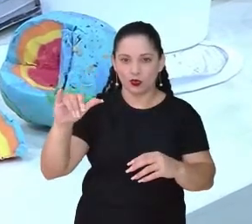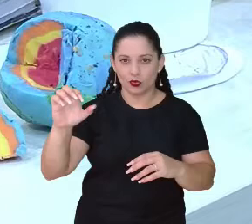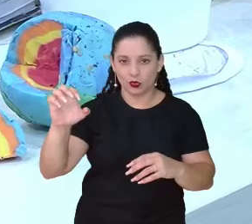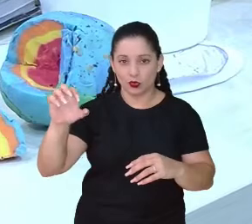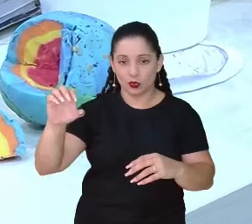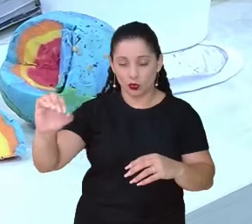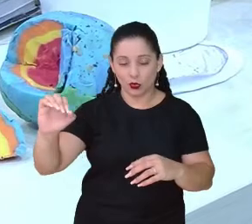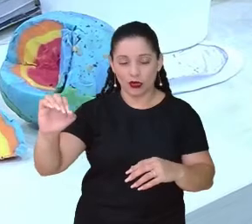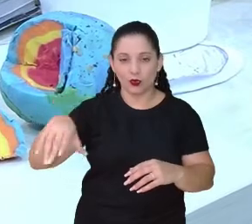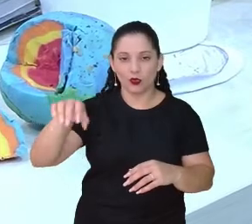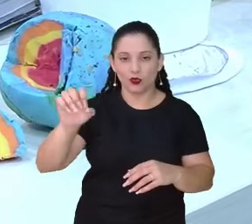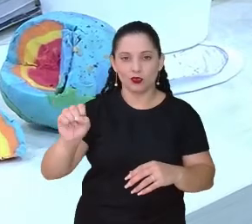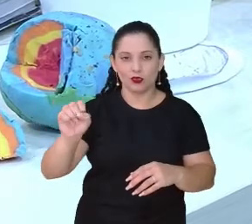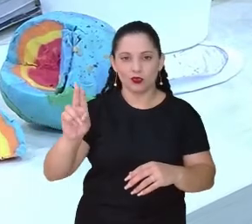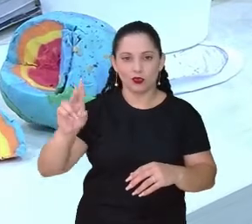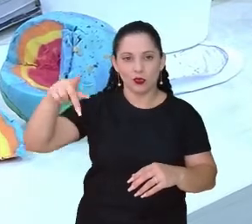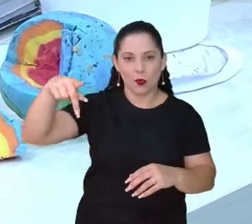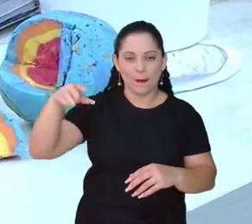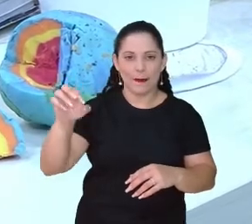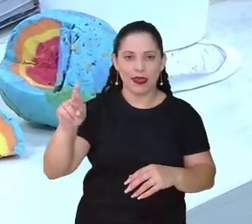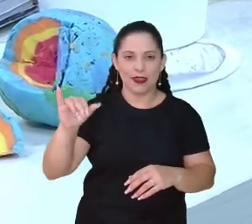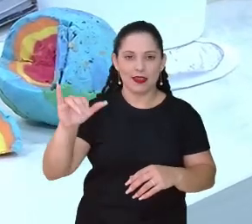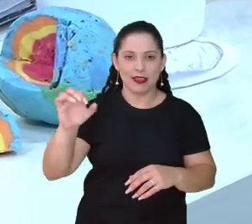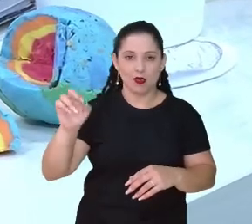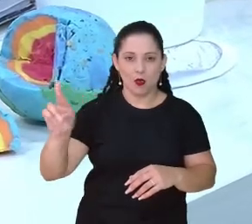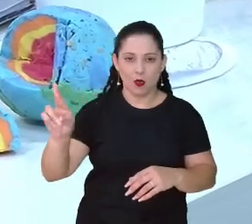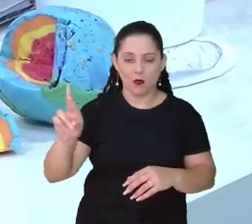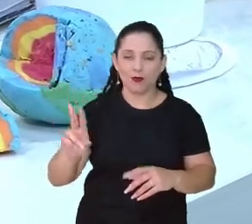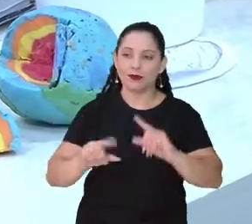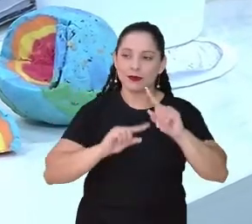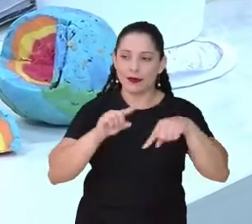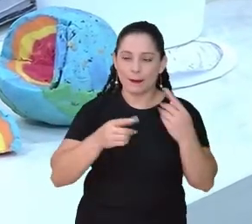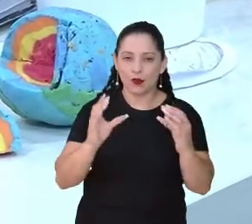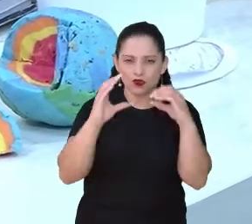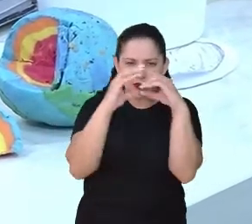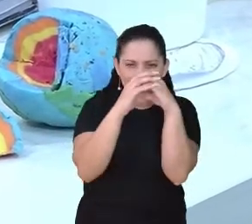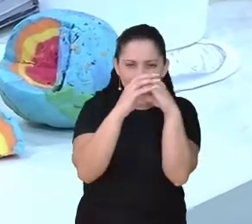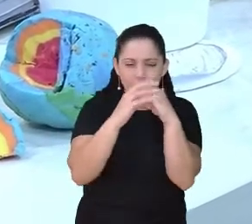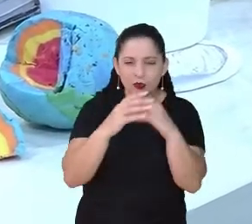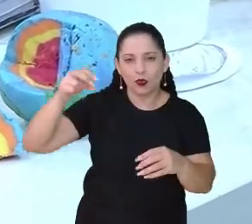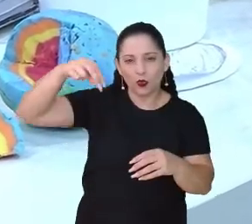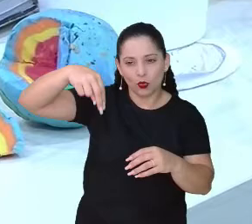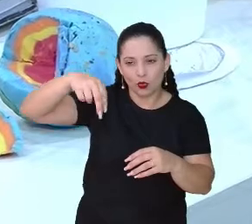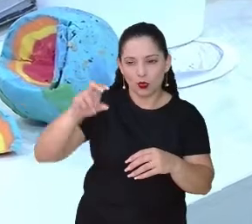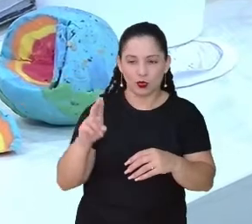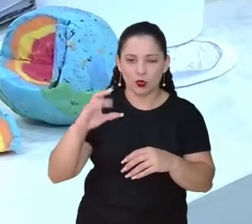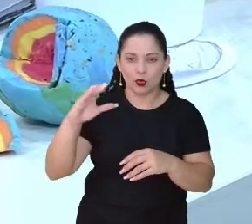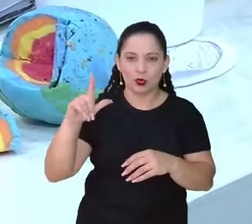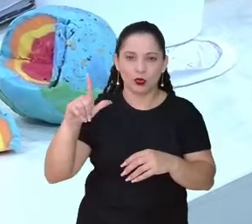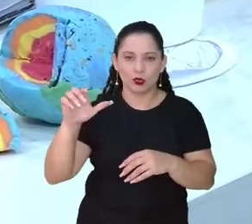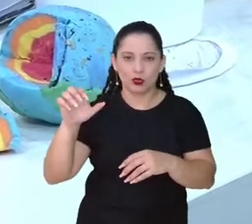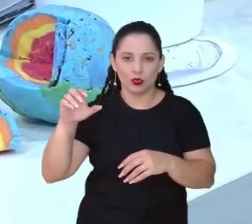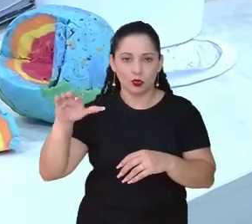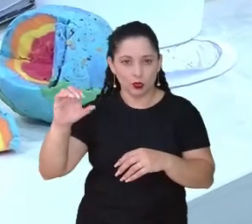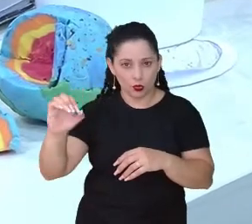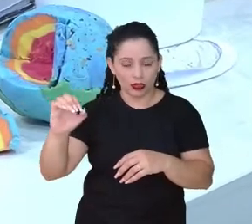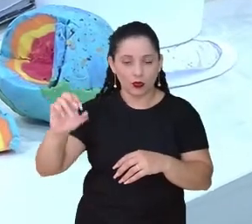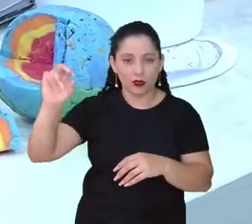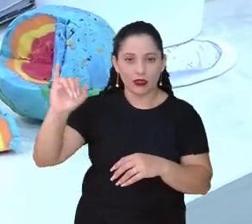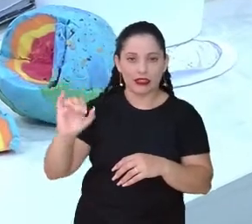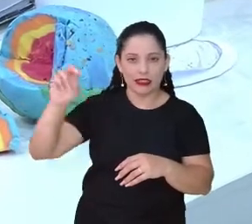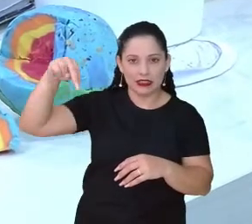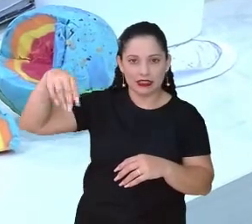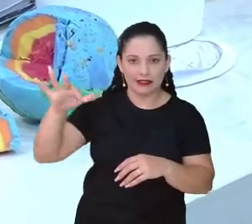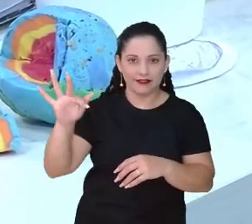superior. E depois eu tenho o núcleo inferior. Eu coloquei todas as inteirinhas. E agora eu